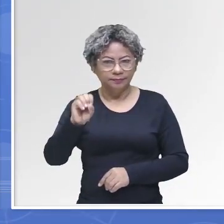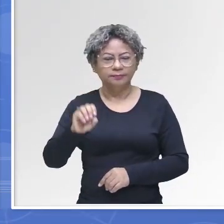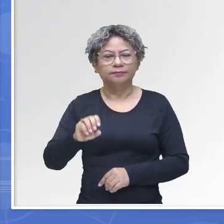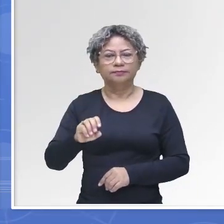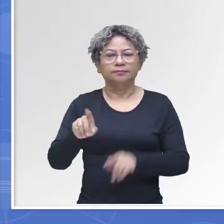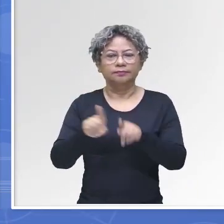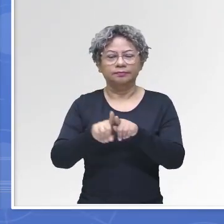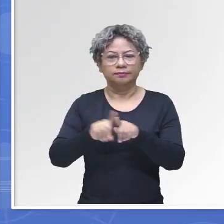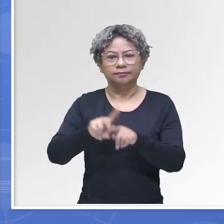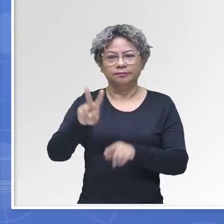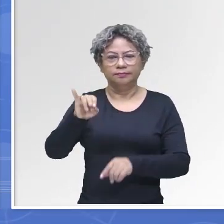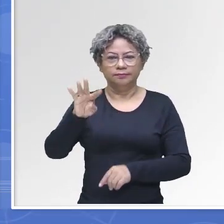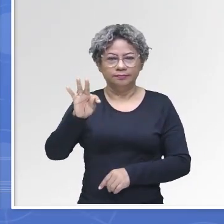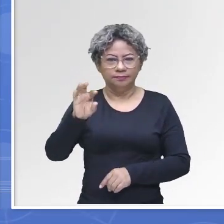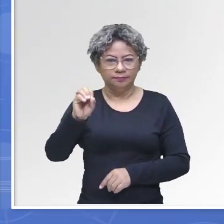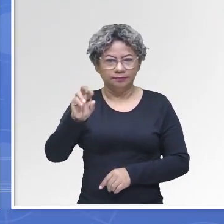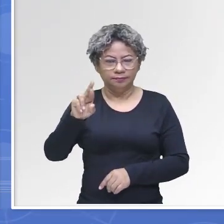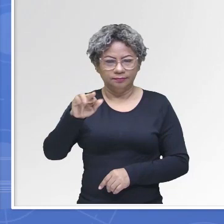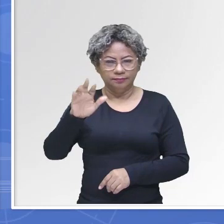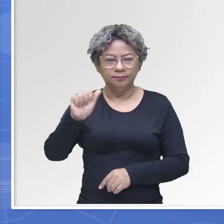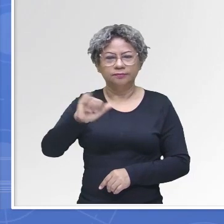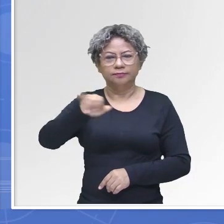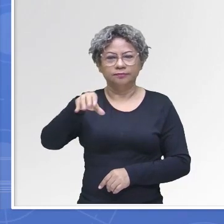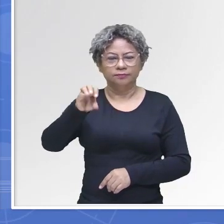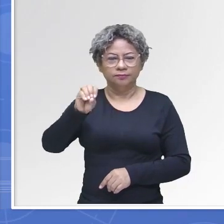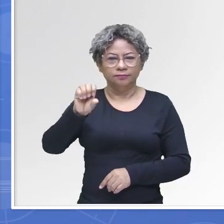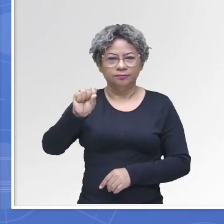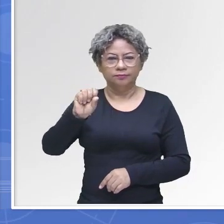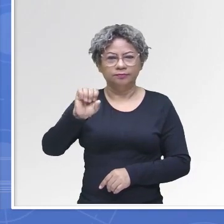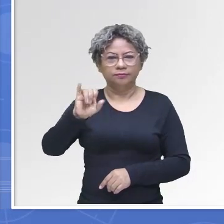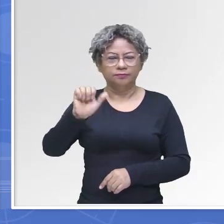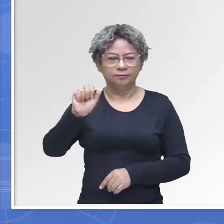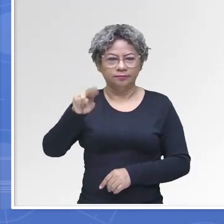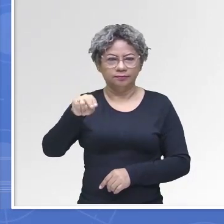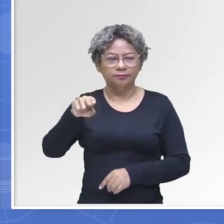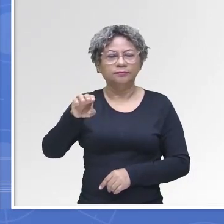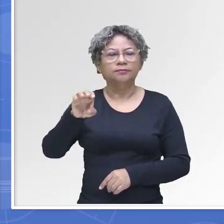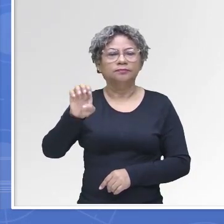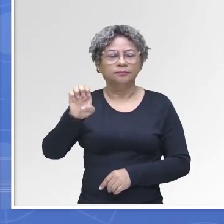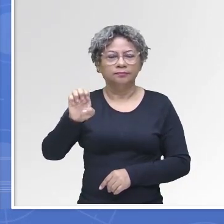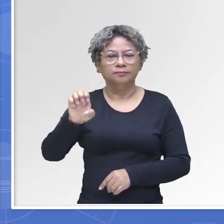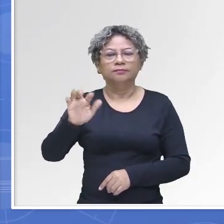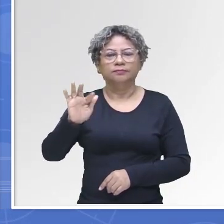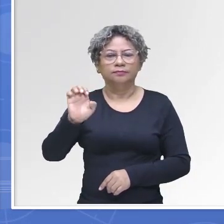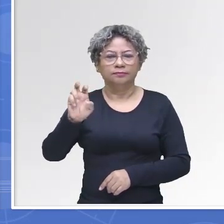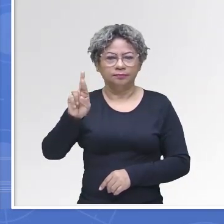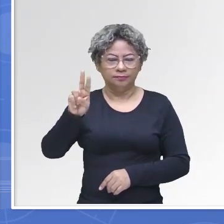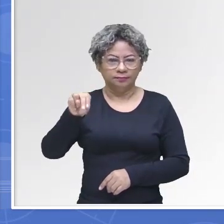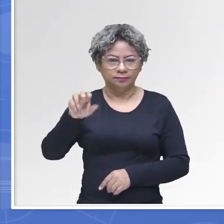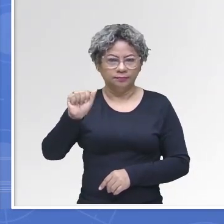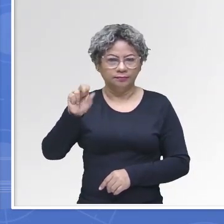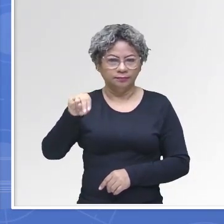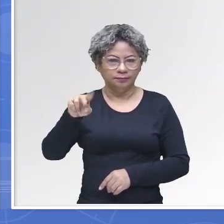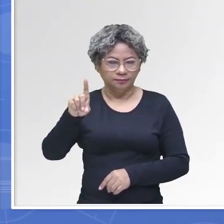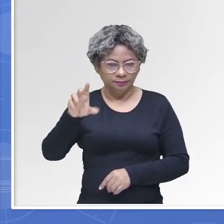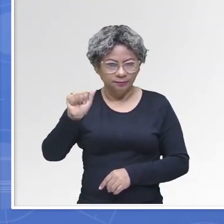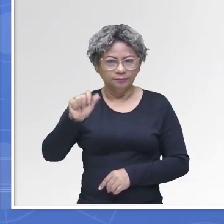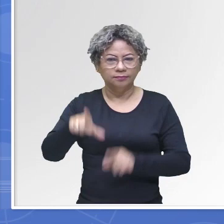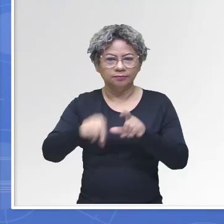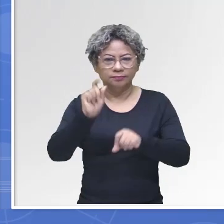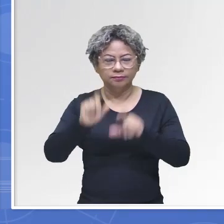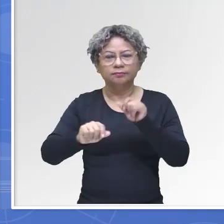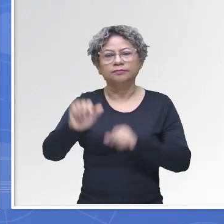Vitória, Elias, Josiane, Fernando, Eric, acho que é a letra A, né?